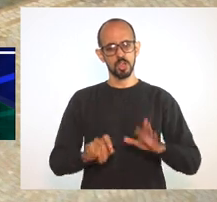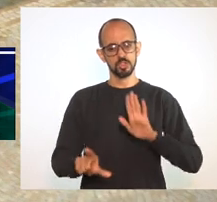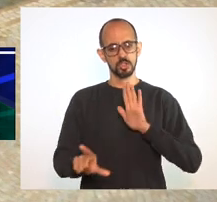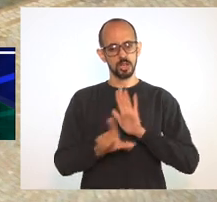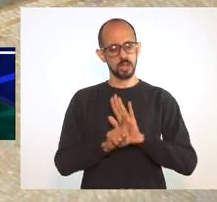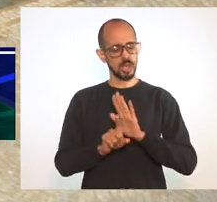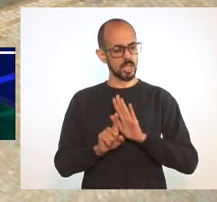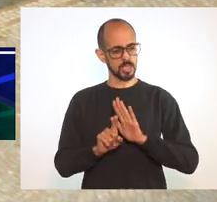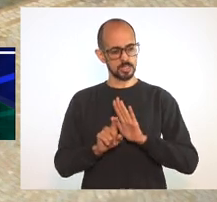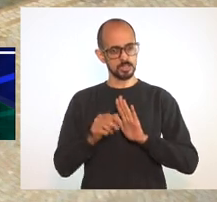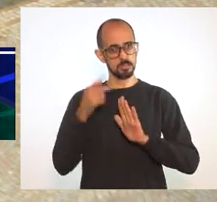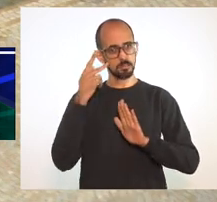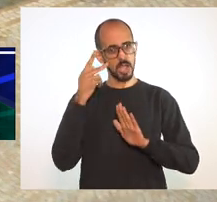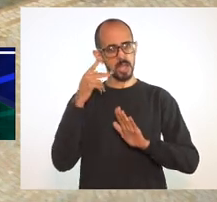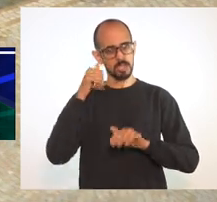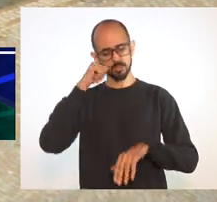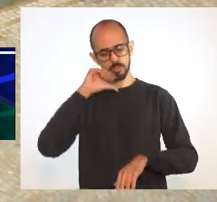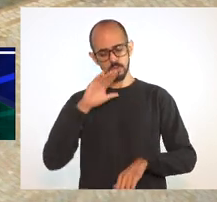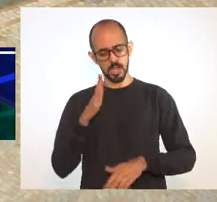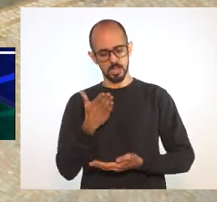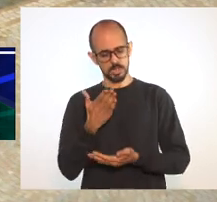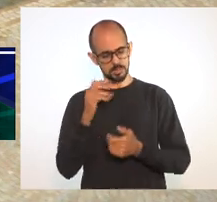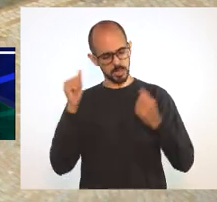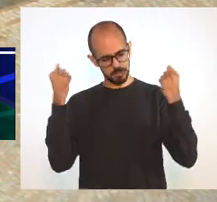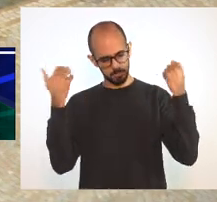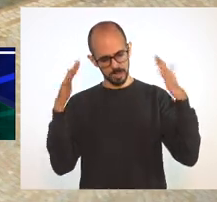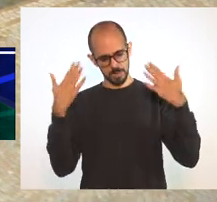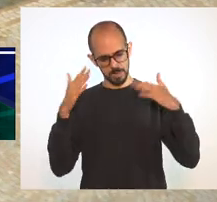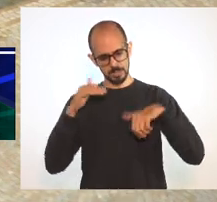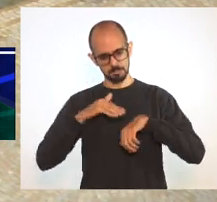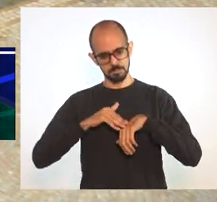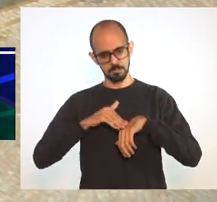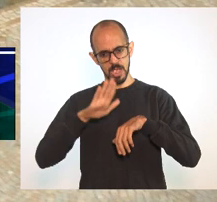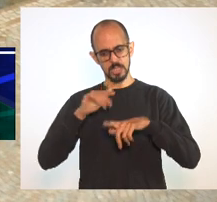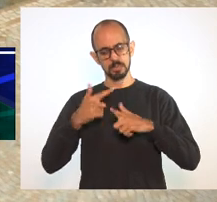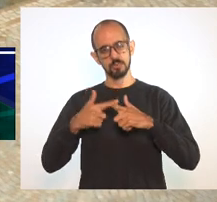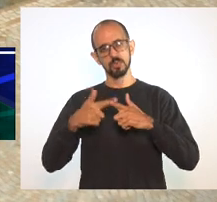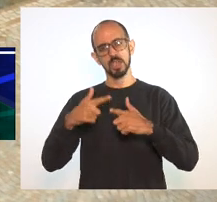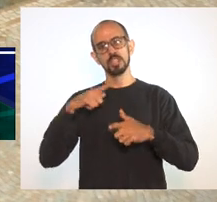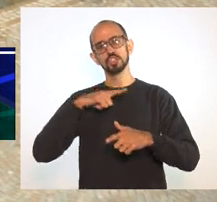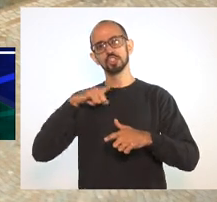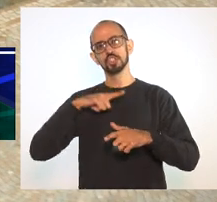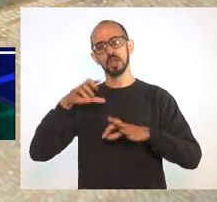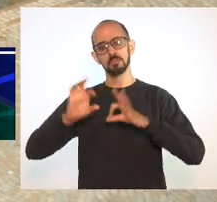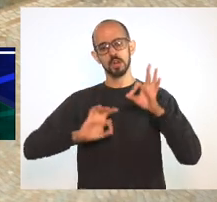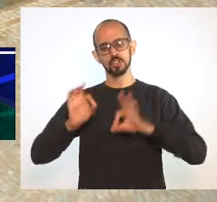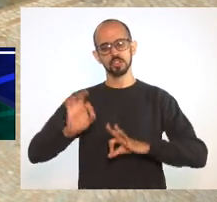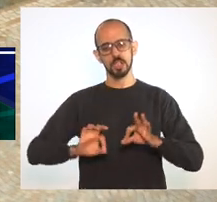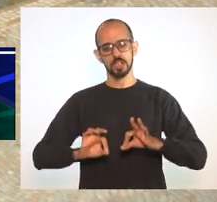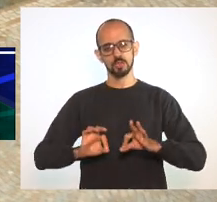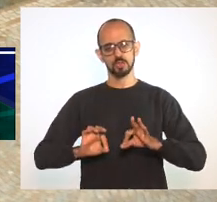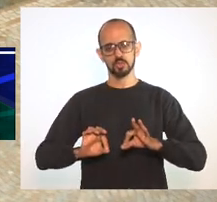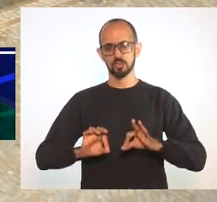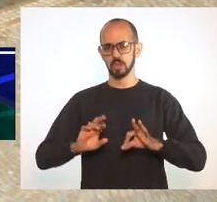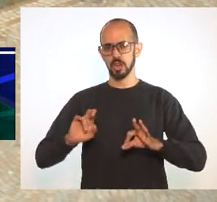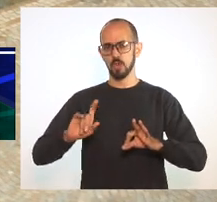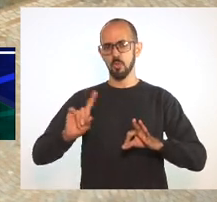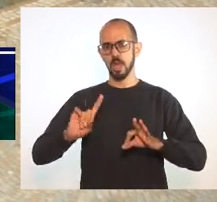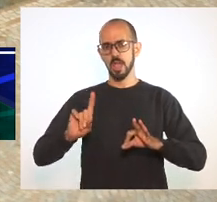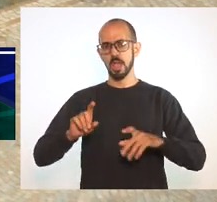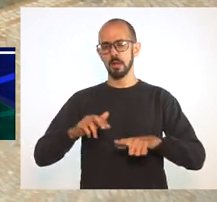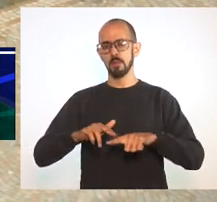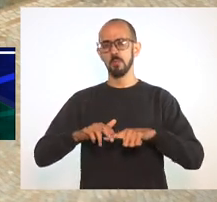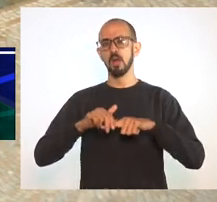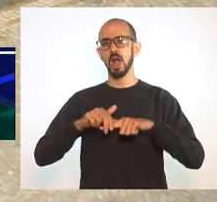para mulheres. E parabenizar ainda mais, porque tinha projetos na pauta que não foram apenas feitos por